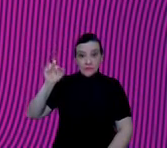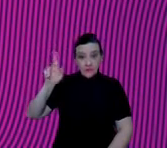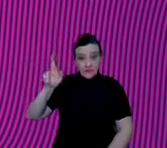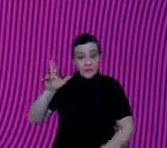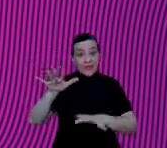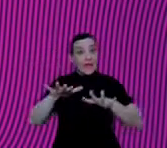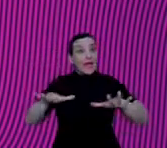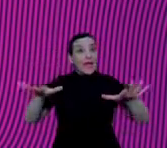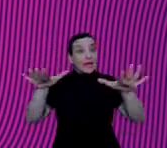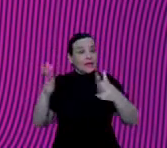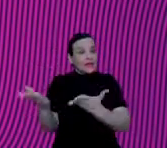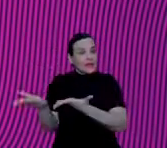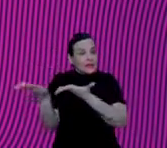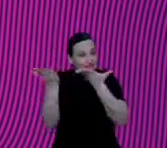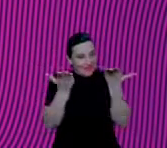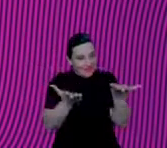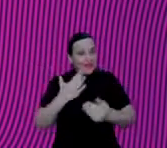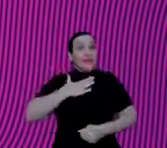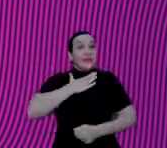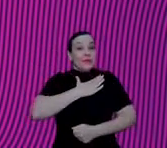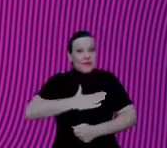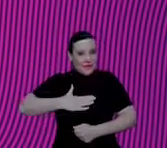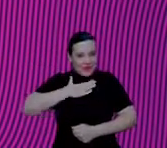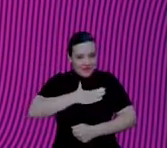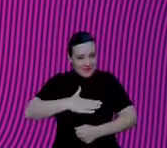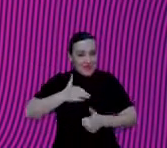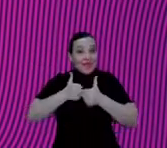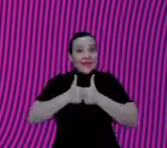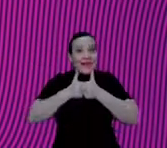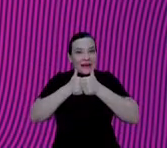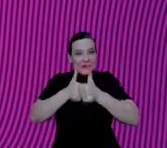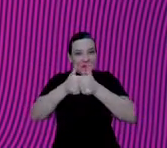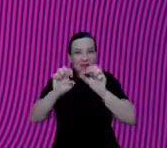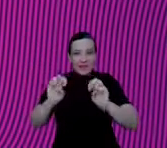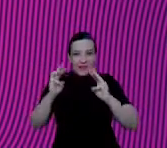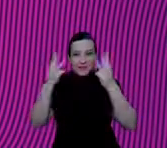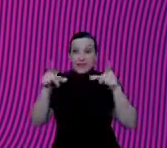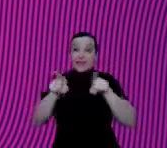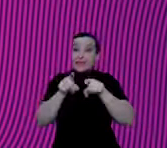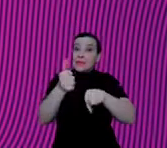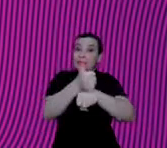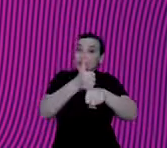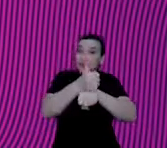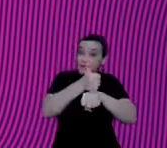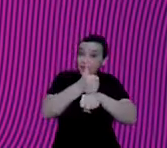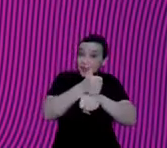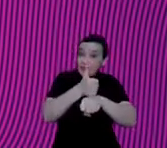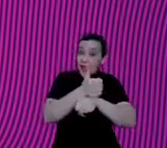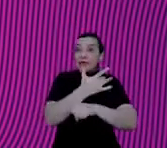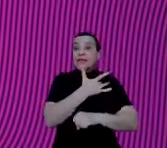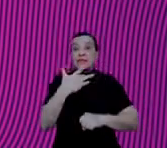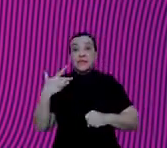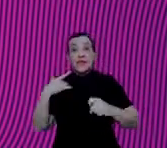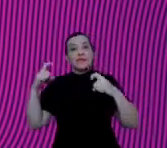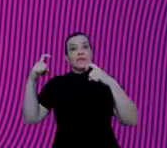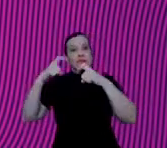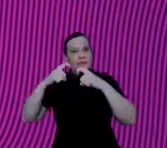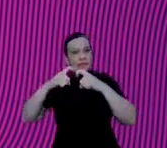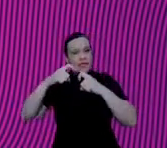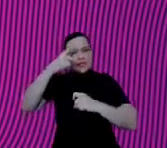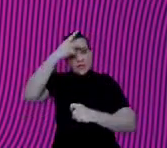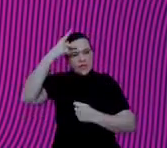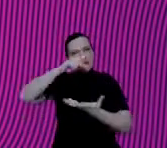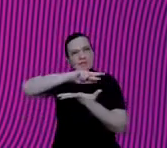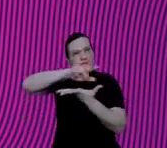a todos vocês que estão hoje nos assistindo, profissionais de saúde, médicos, não médicos, outras pessoas interessadas na área de